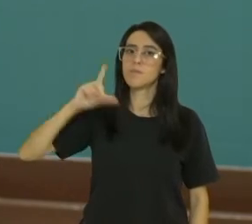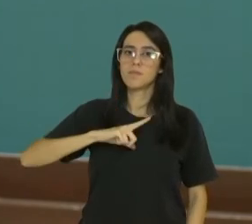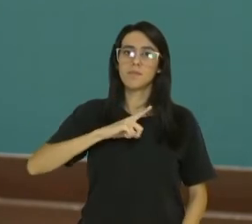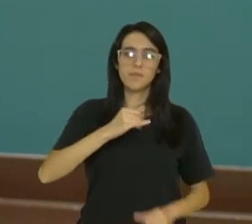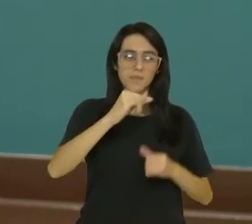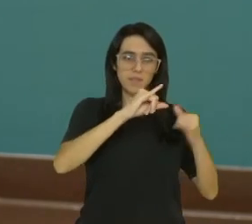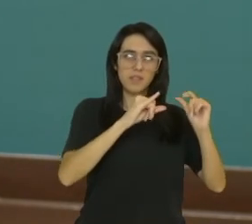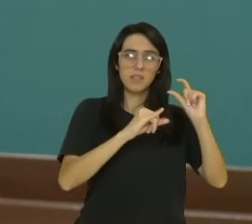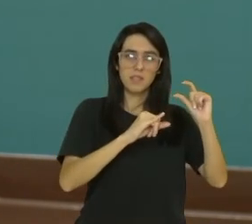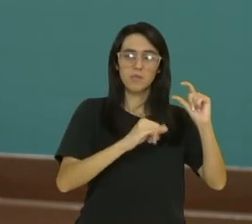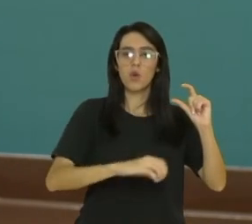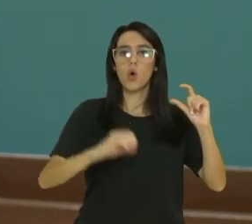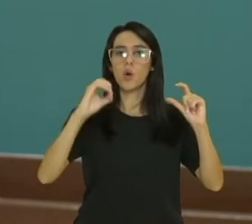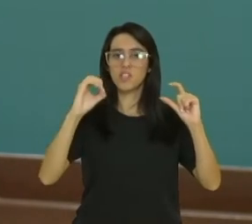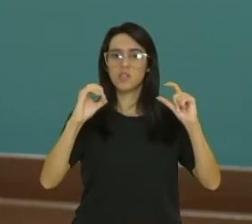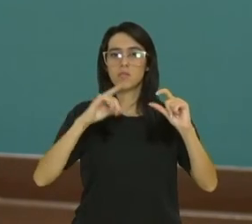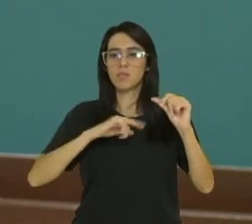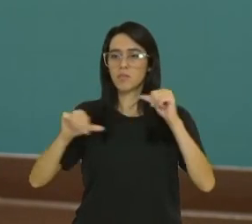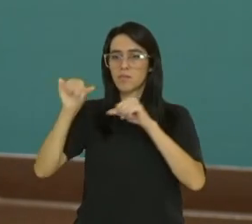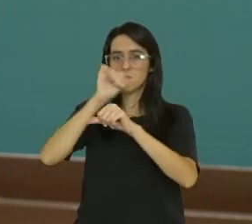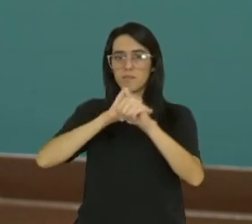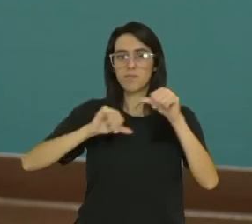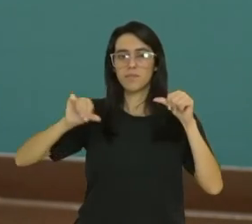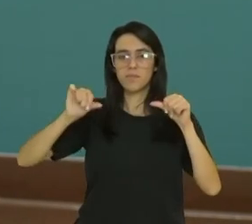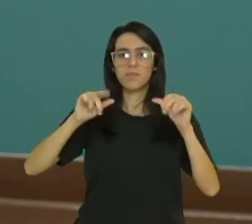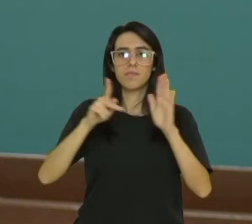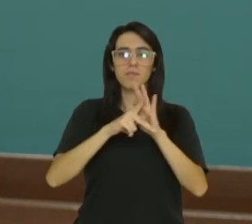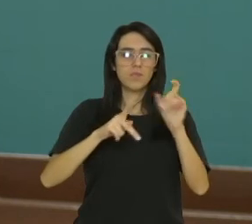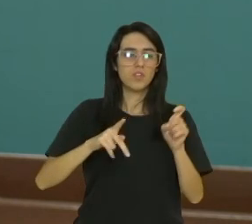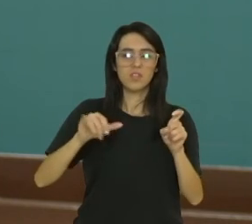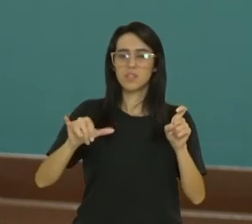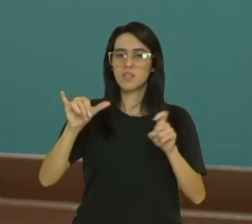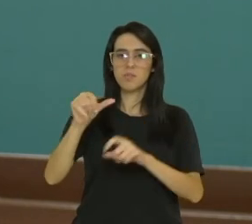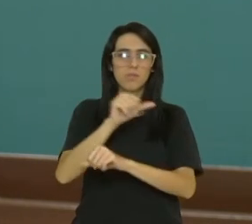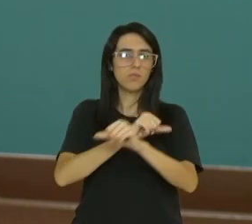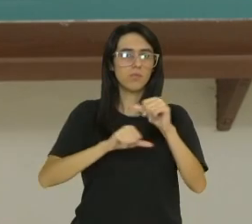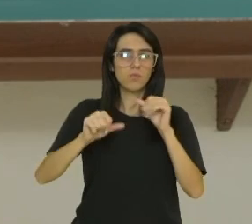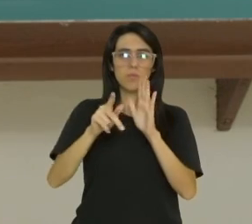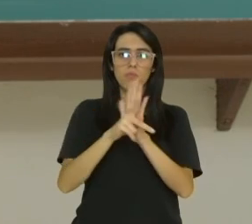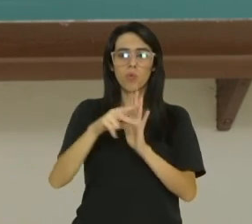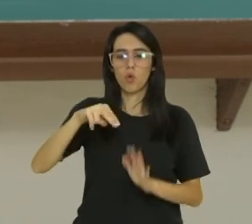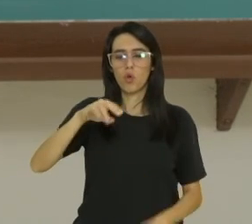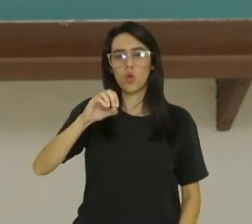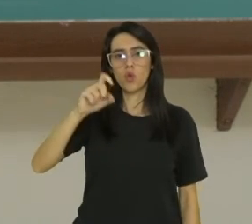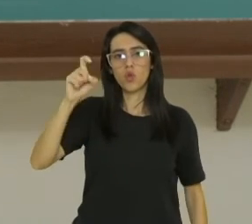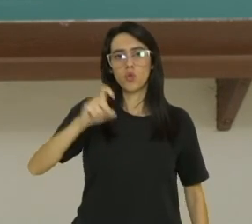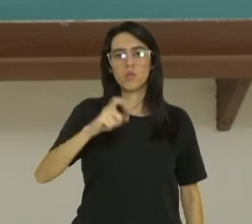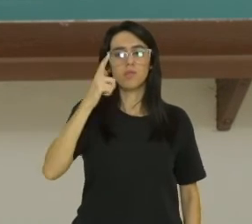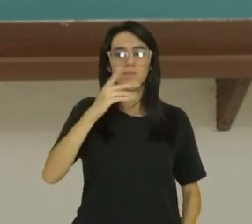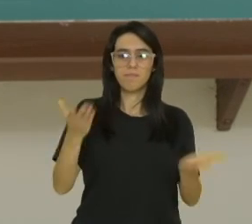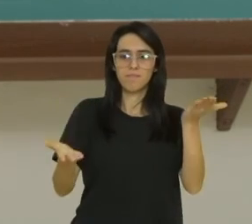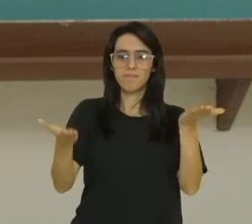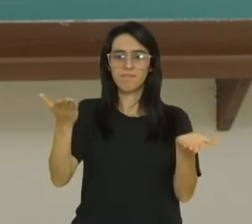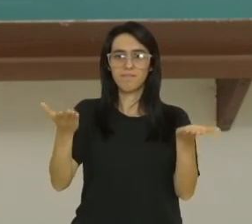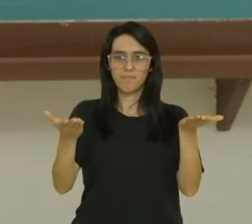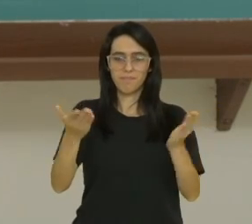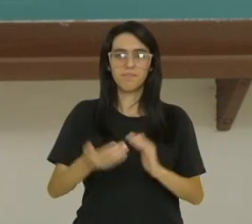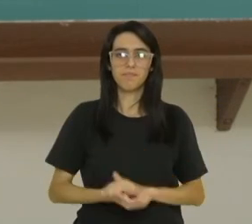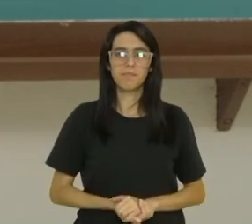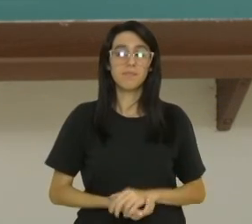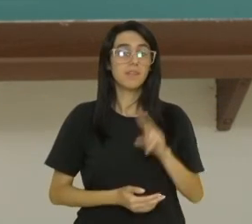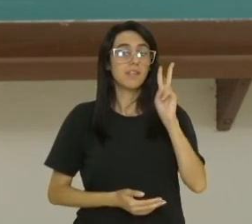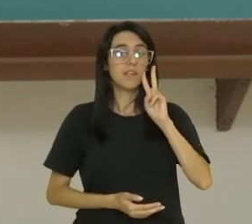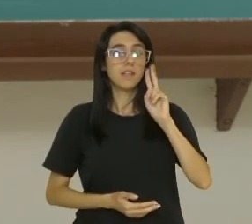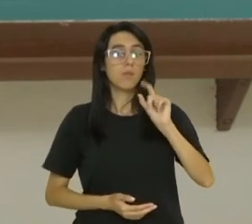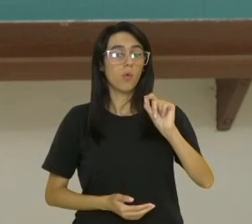o oxigênio e a troca dos valores aqui de X e Y dos seus NOx para equalizar aí o NOx 0. Lembrando